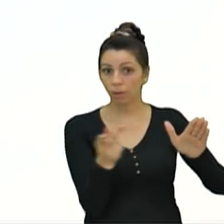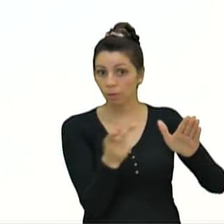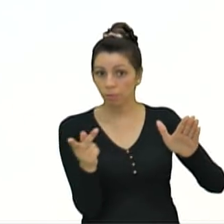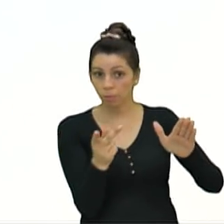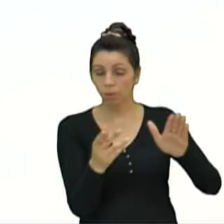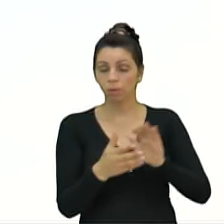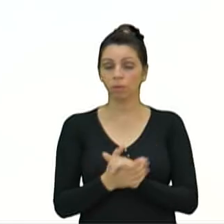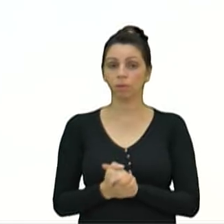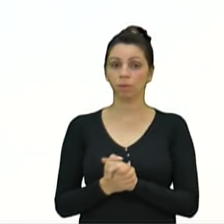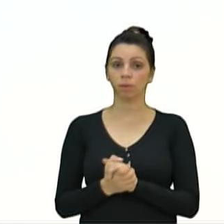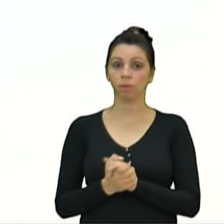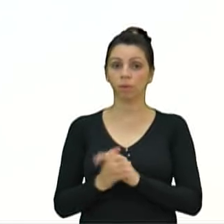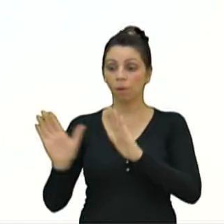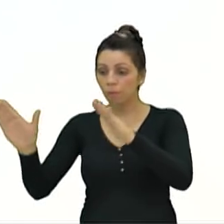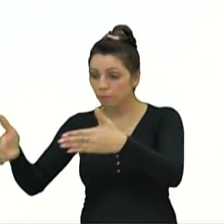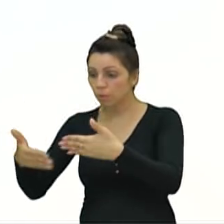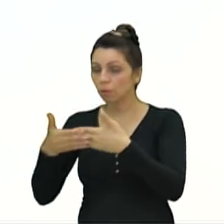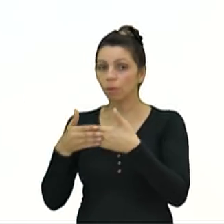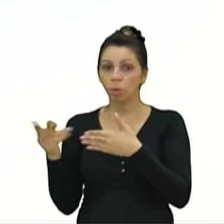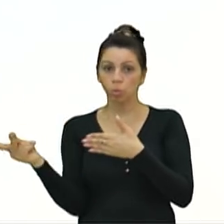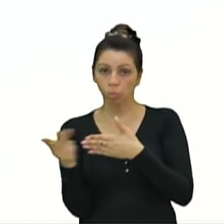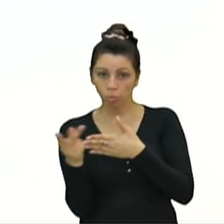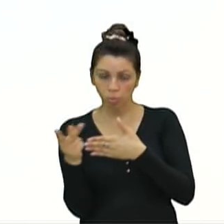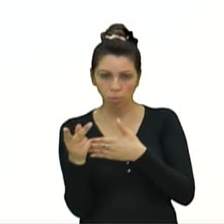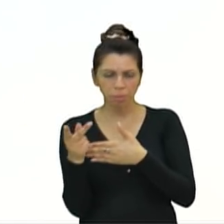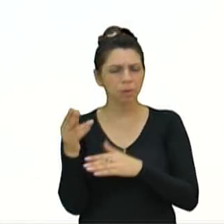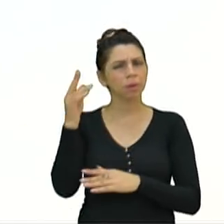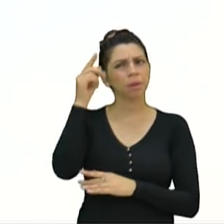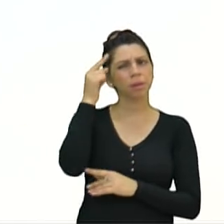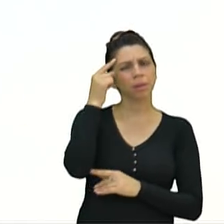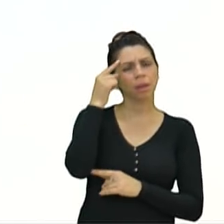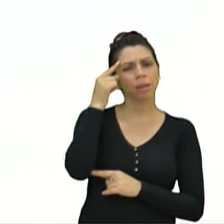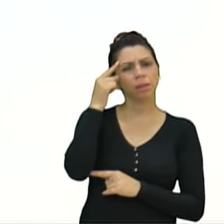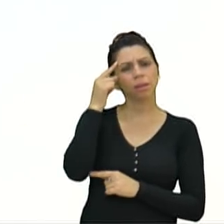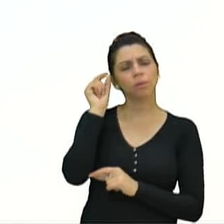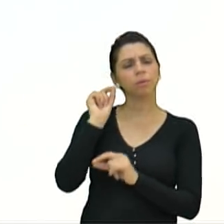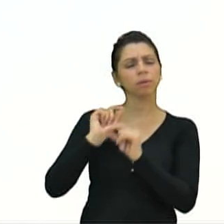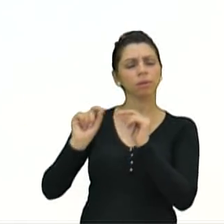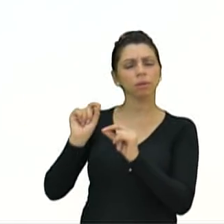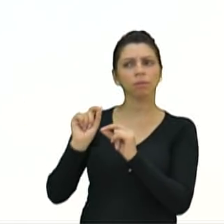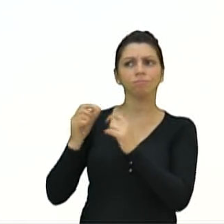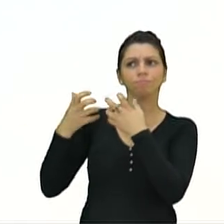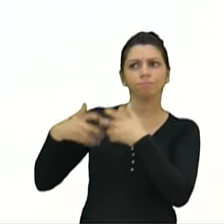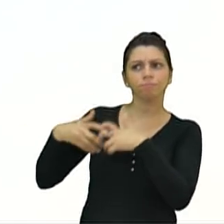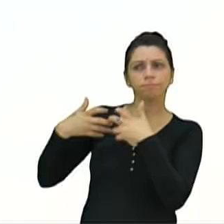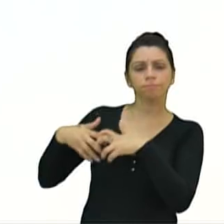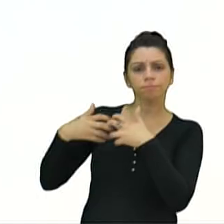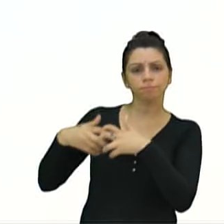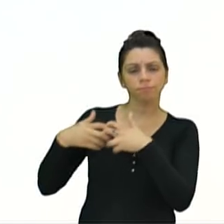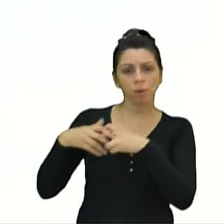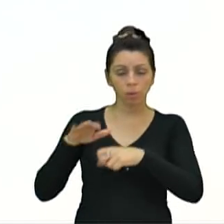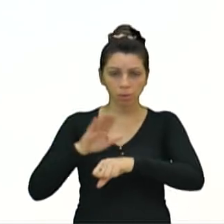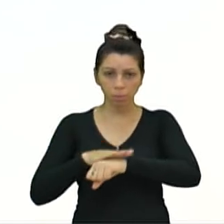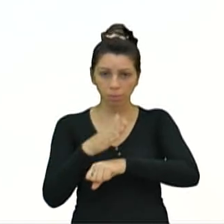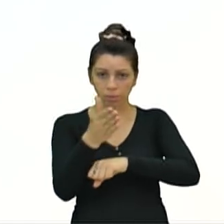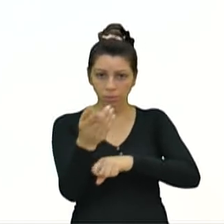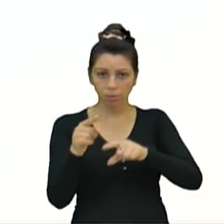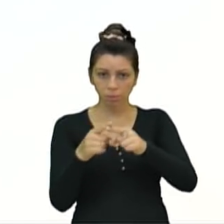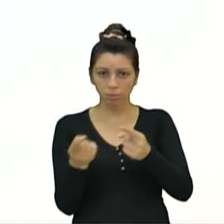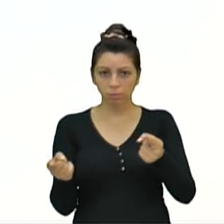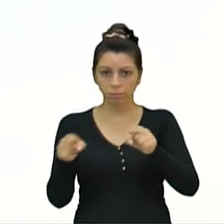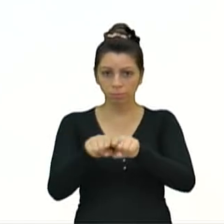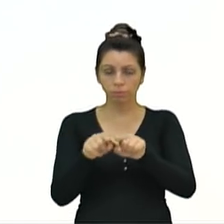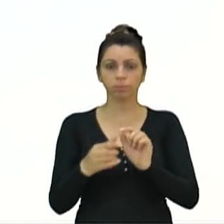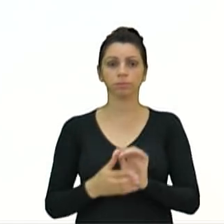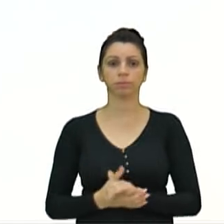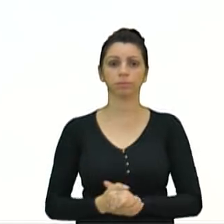na opção D, fechada e dupla? Tenta pensar com base no que eu acabei de te explicar aqui. Vou te dar um tempinho e eu já volto.